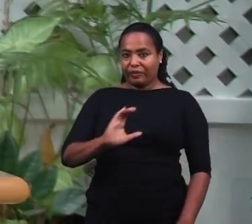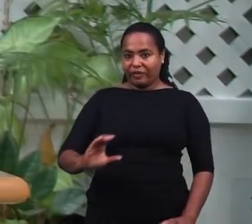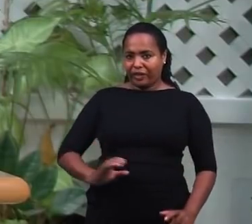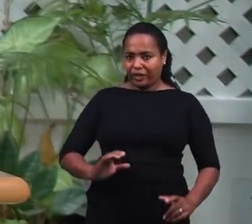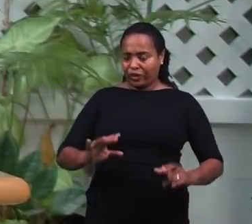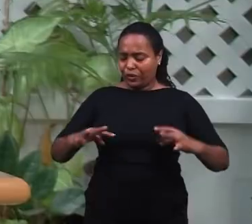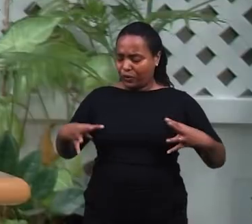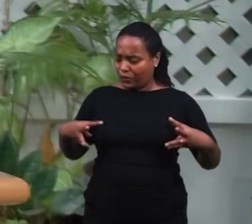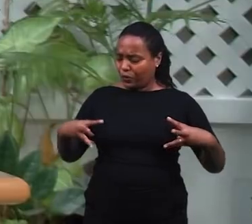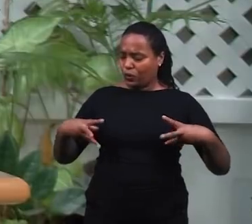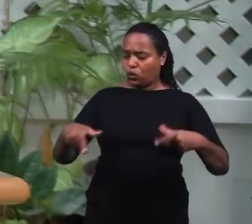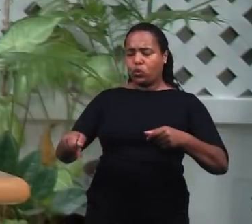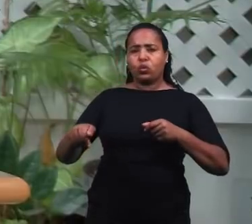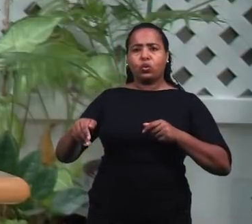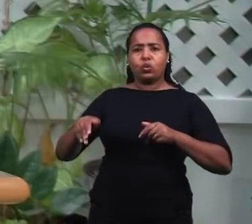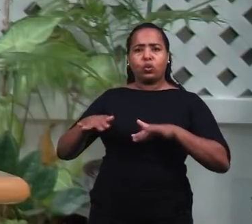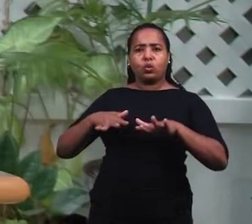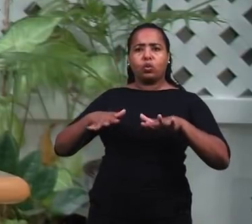onde tudo se move